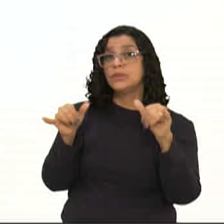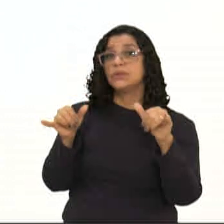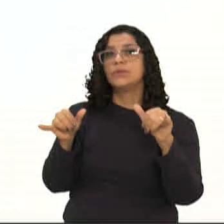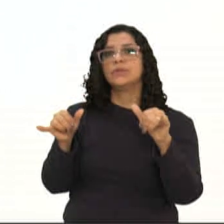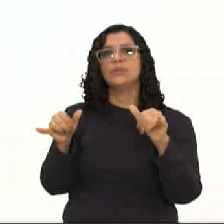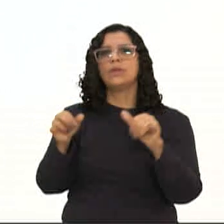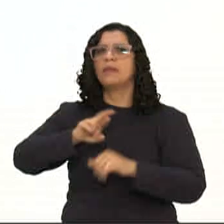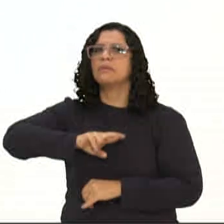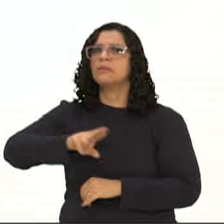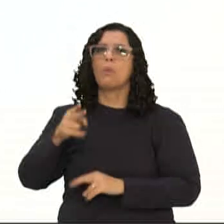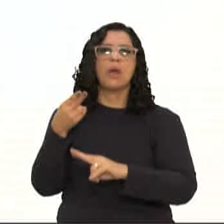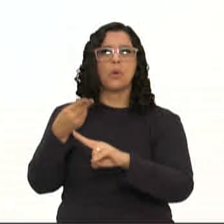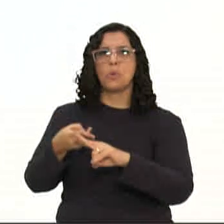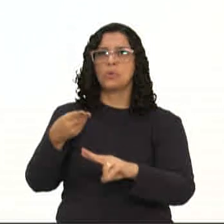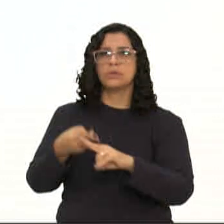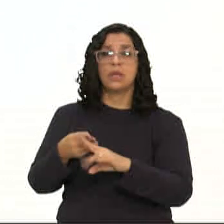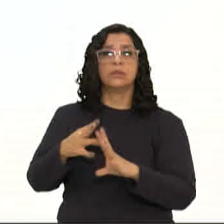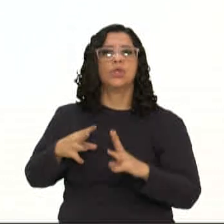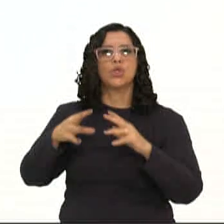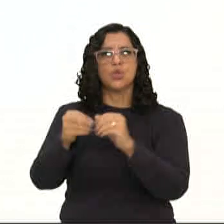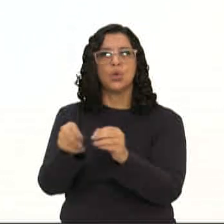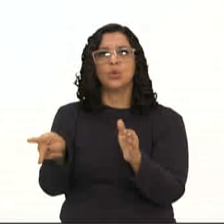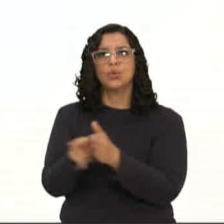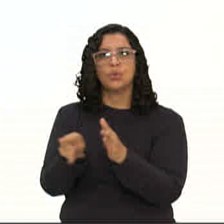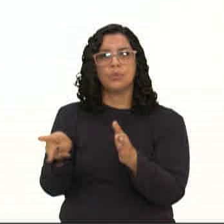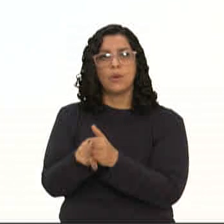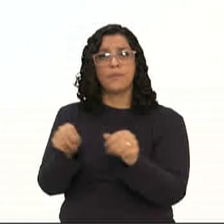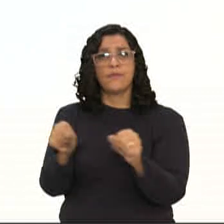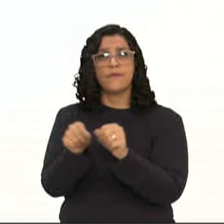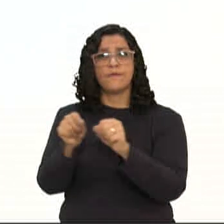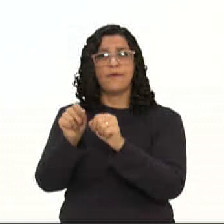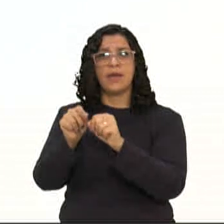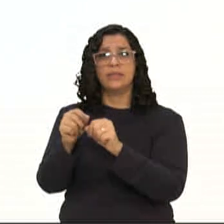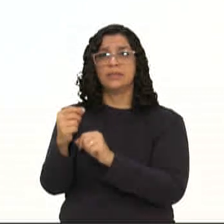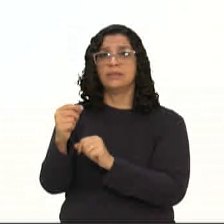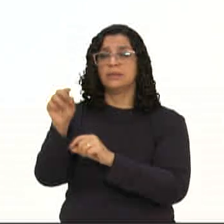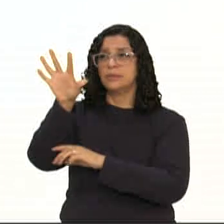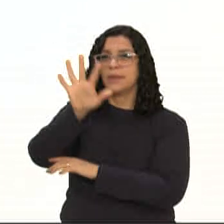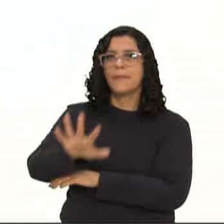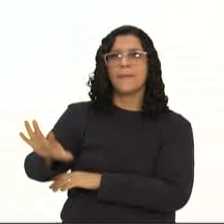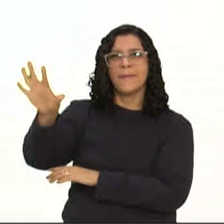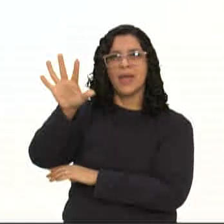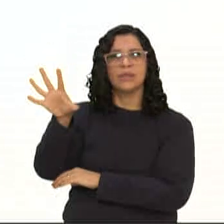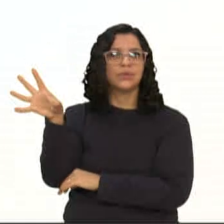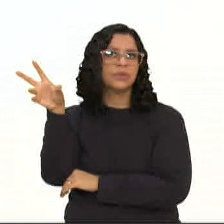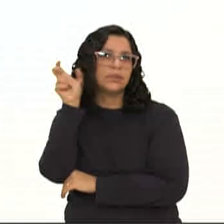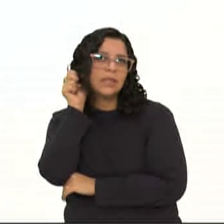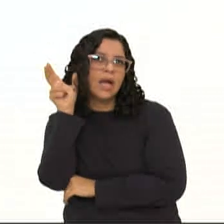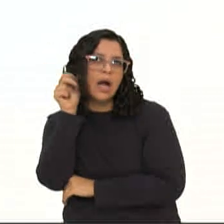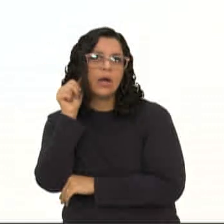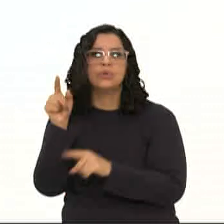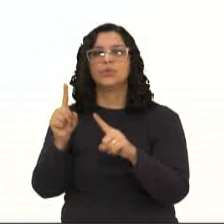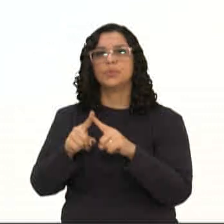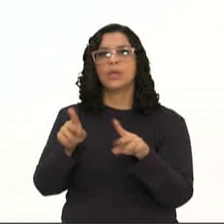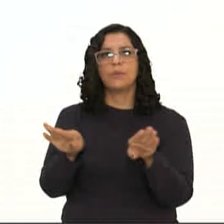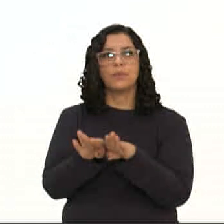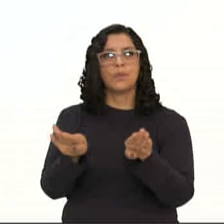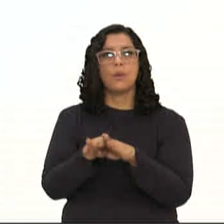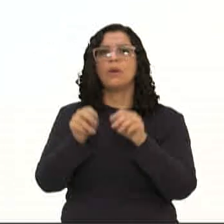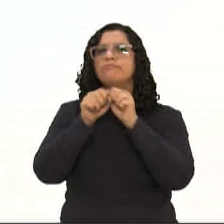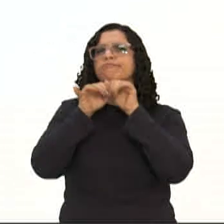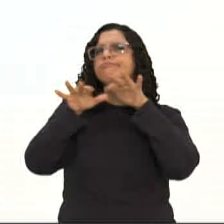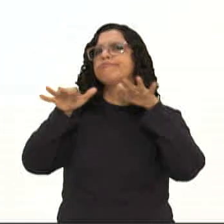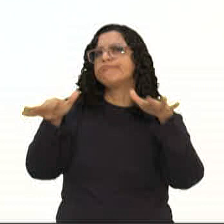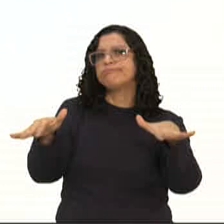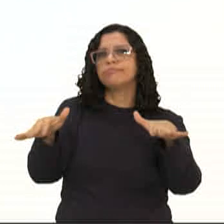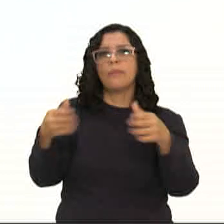elétrica não é usada integralmente para a produção de imagem e áudio, pois parte da mesma é